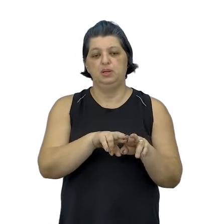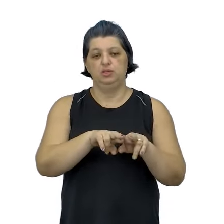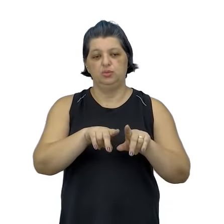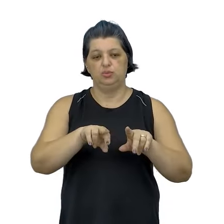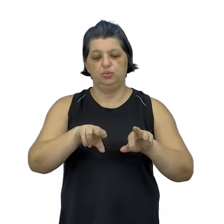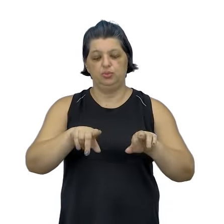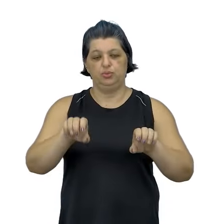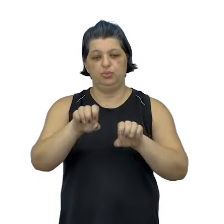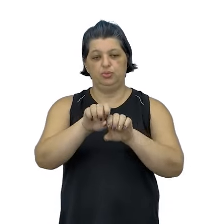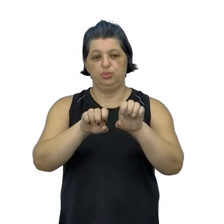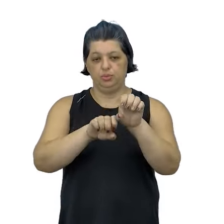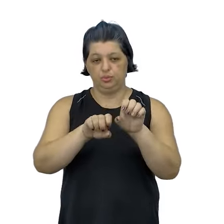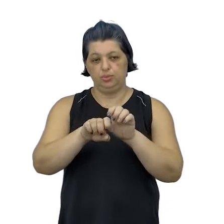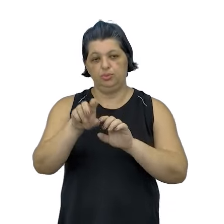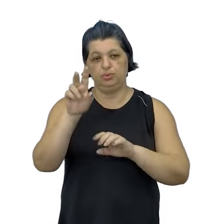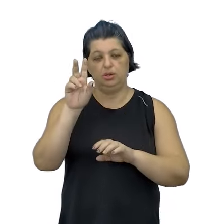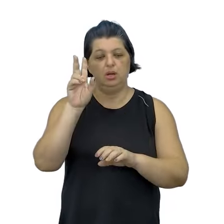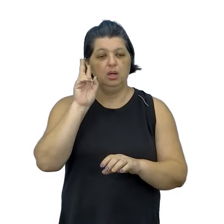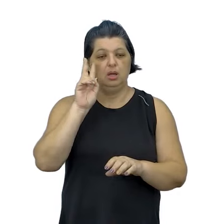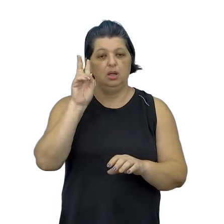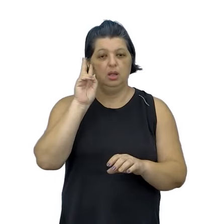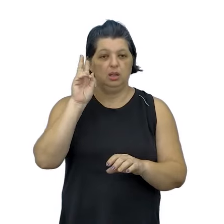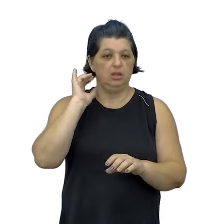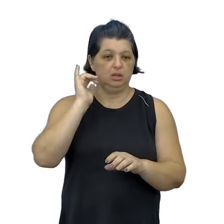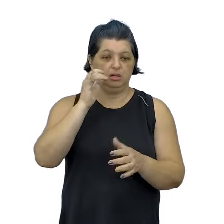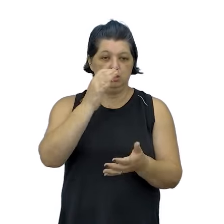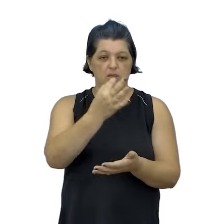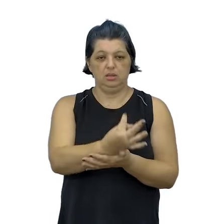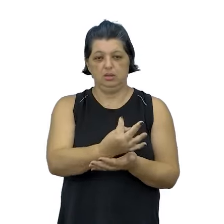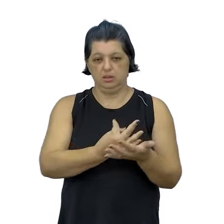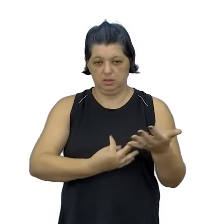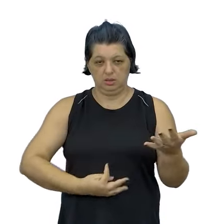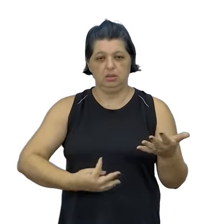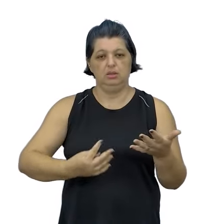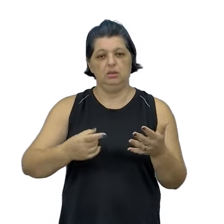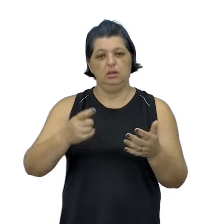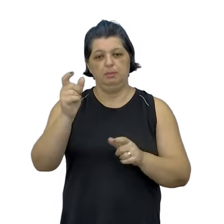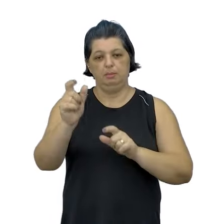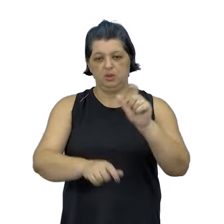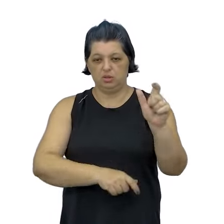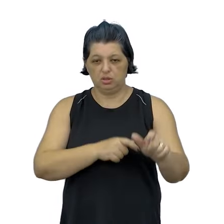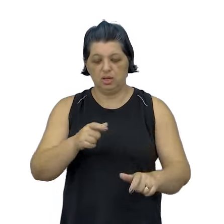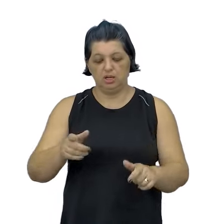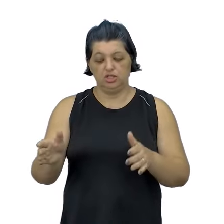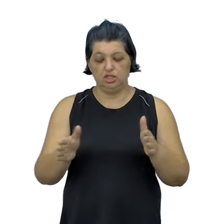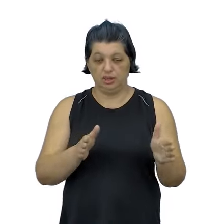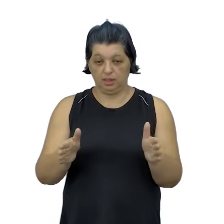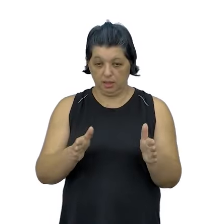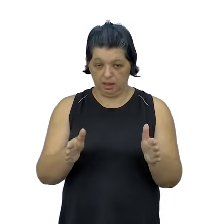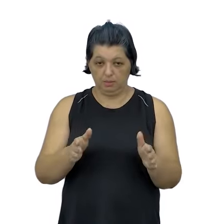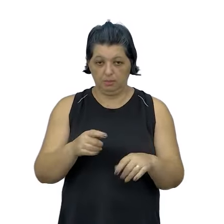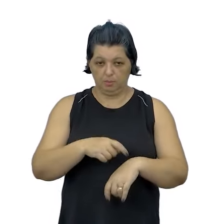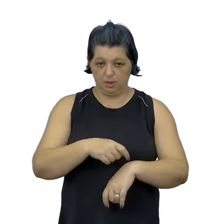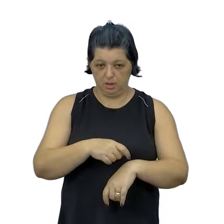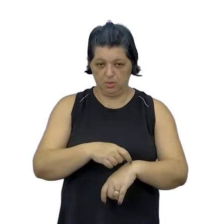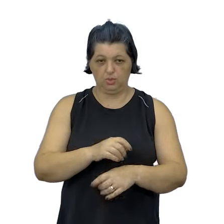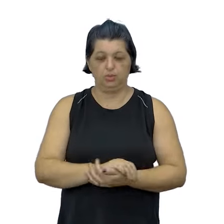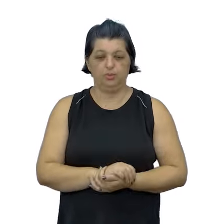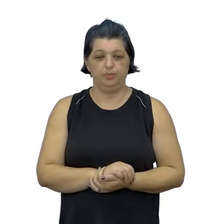que estruturam o texto narrativo, que são os personagens, os marcadores de tempo, né? Será que eles vão